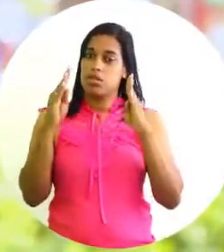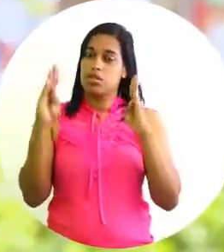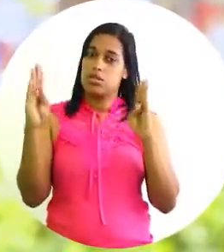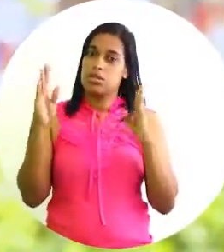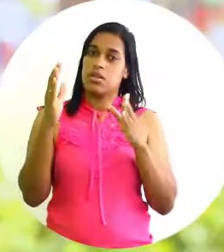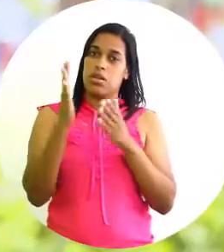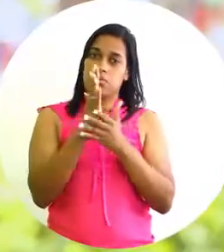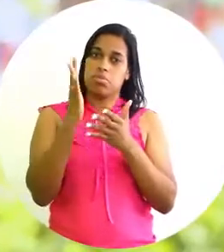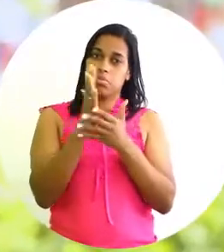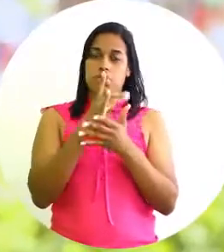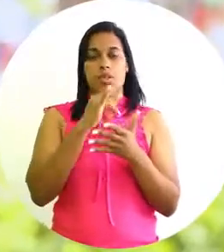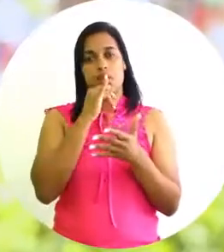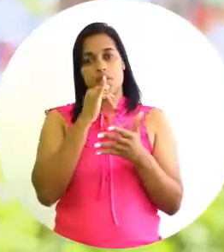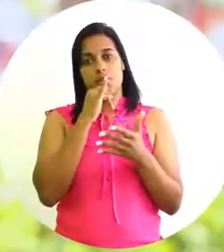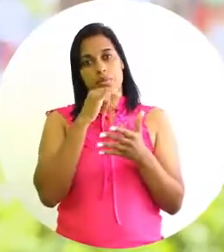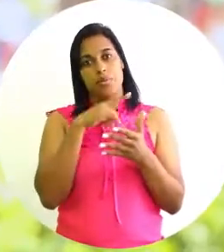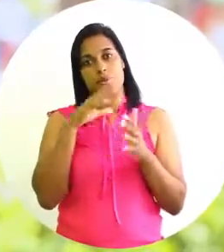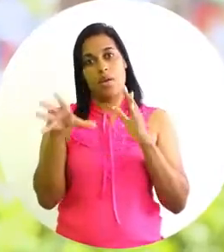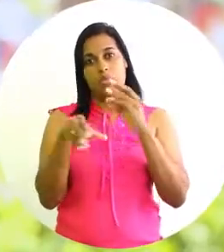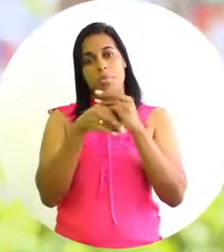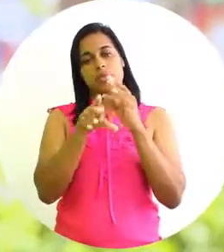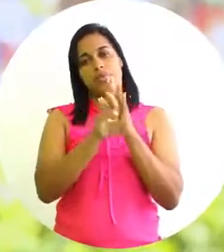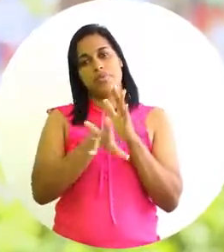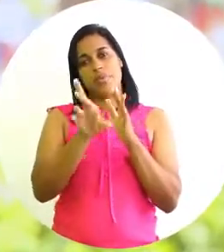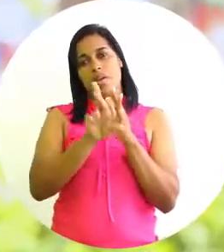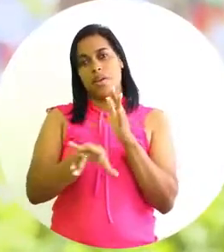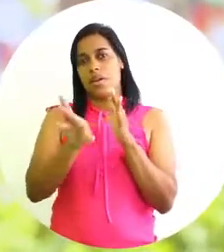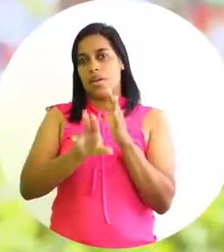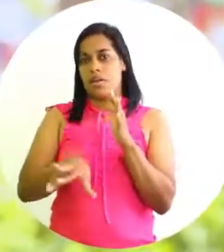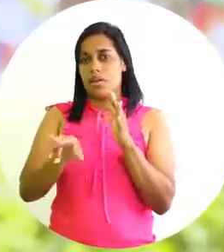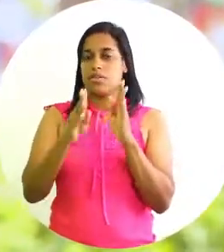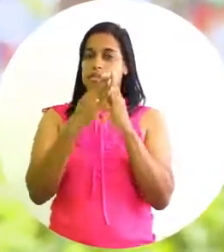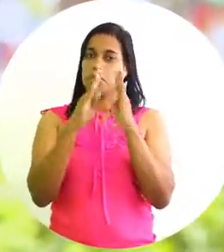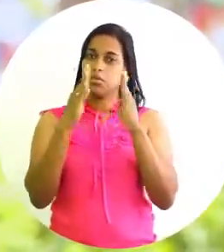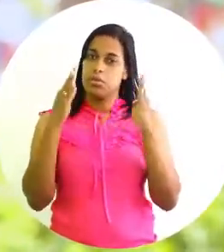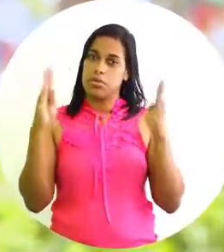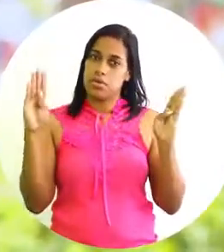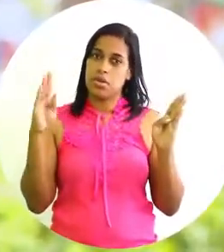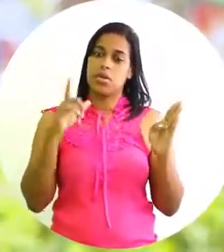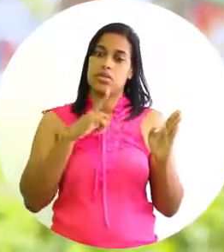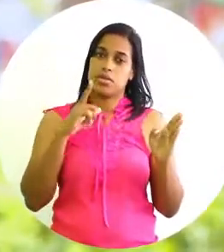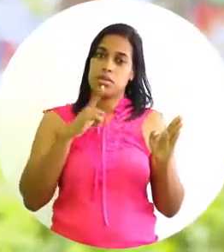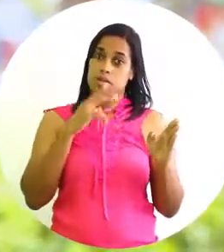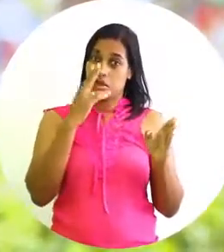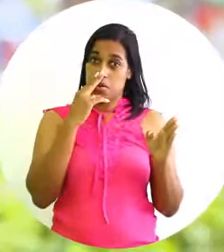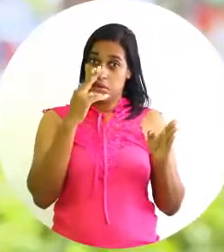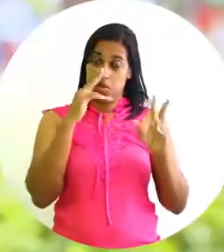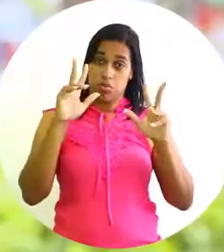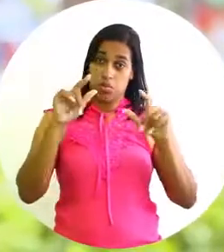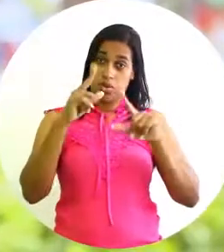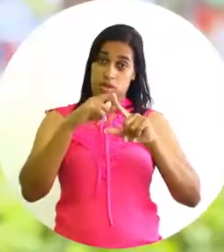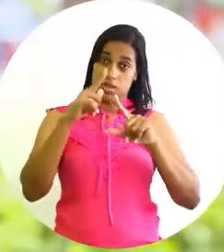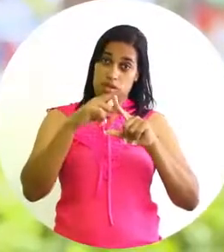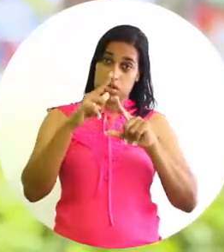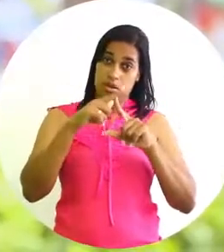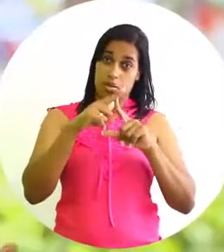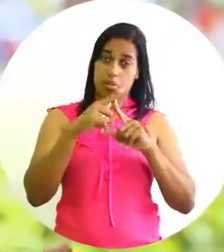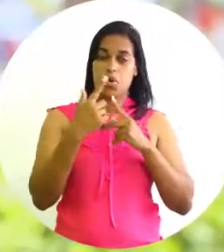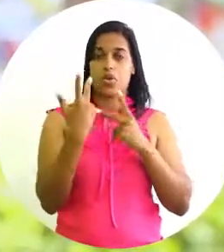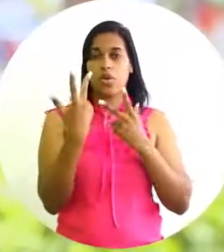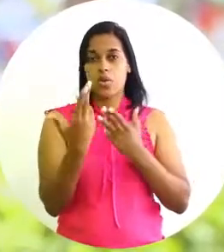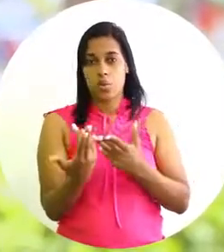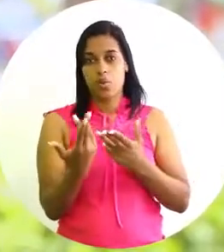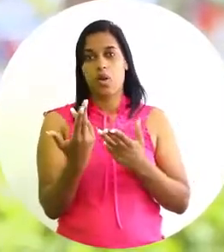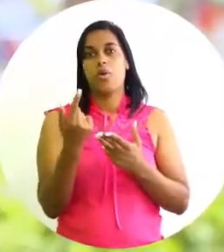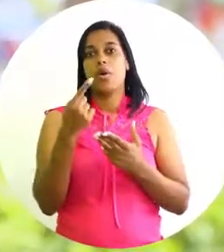biblioteca? Isso é um exemplo quando nós temos uma série de bibliotecas que têm o mesmo tipo de catálogo em comum e a